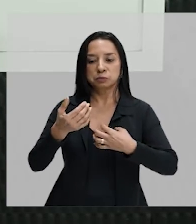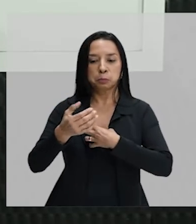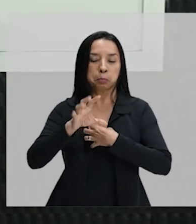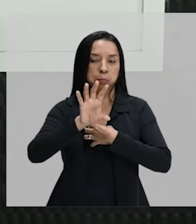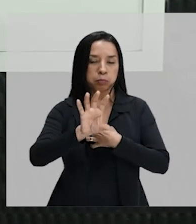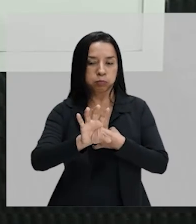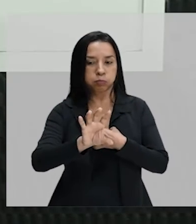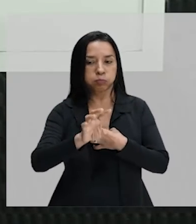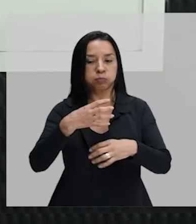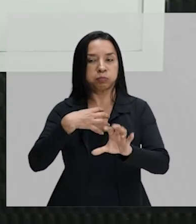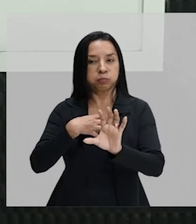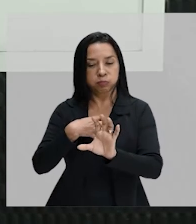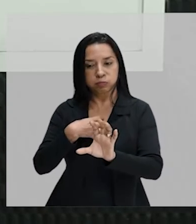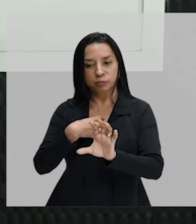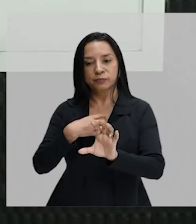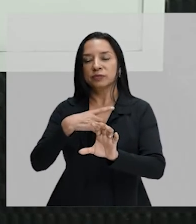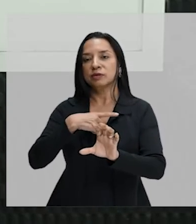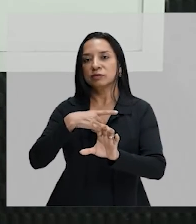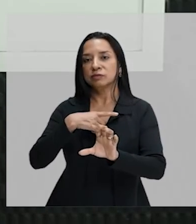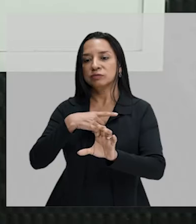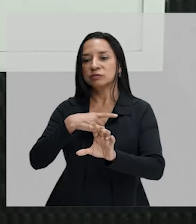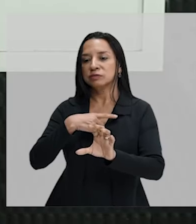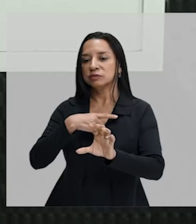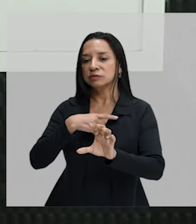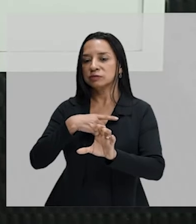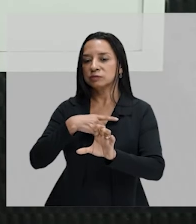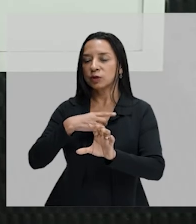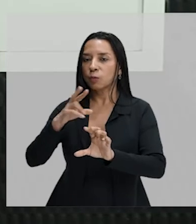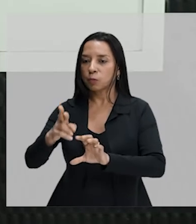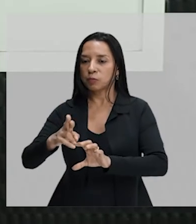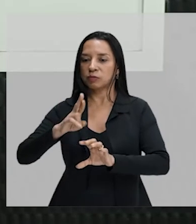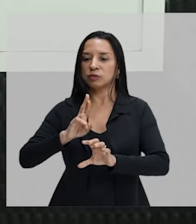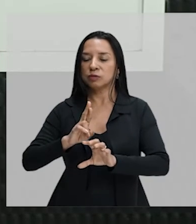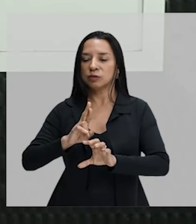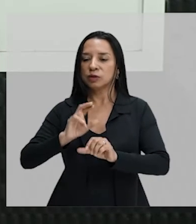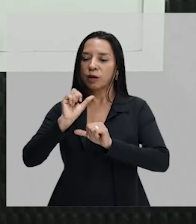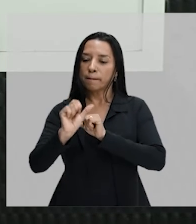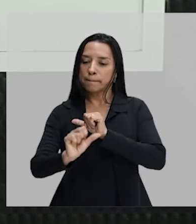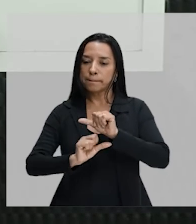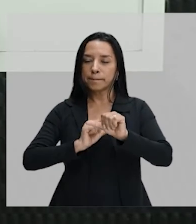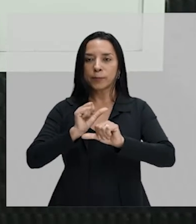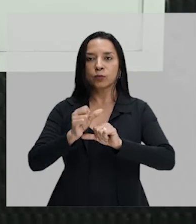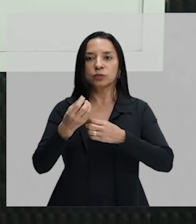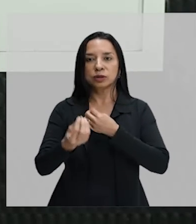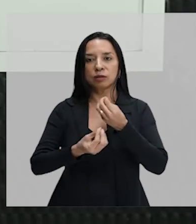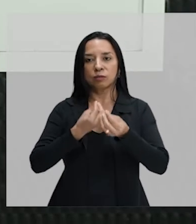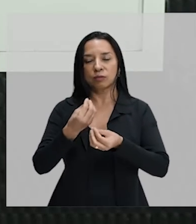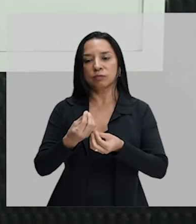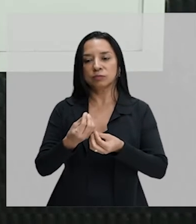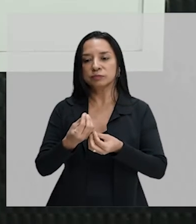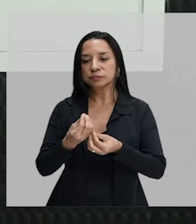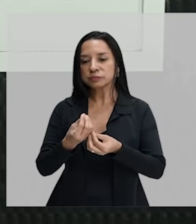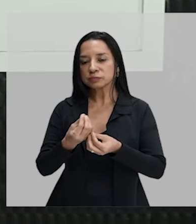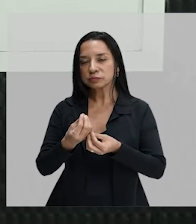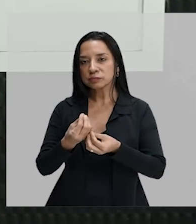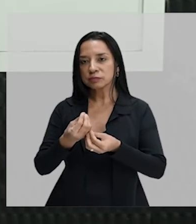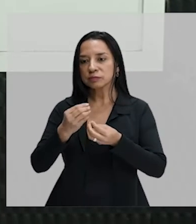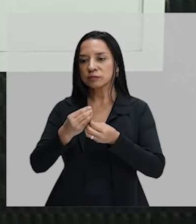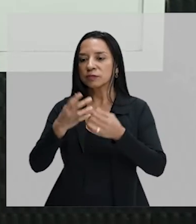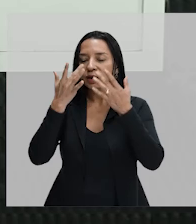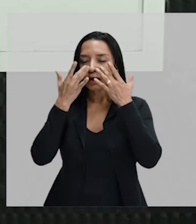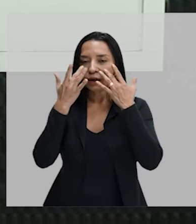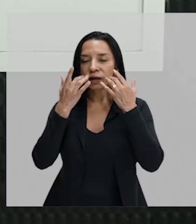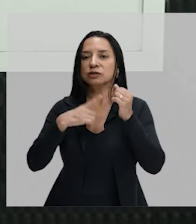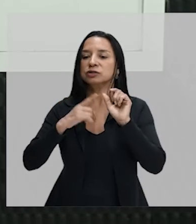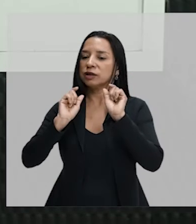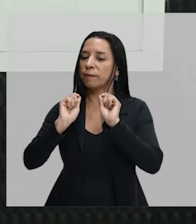tem um impacto sobre você, ela muda até a sua condição, entenda isso. A obra de arte ela tem tanto poder, a